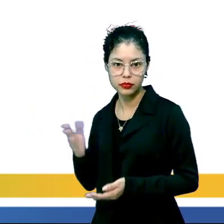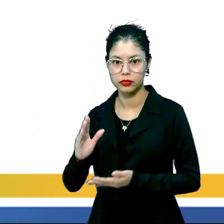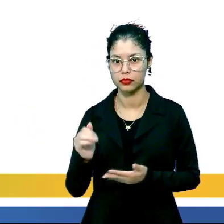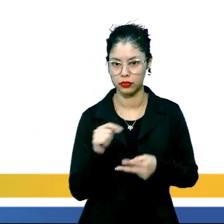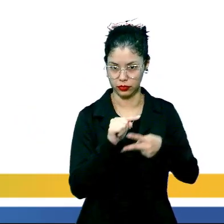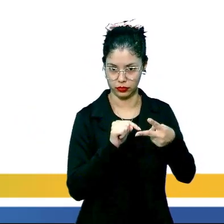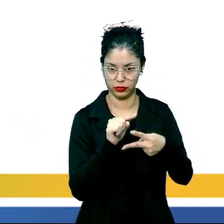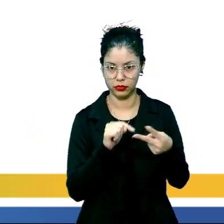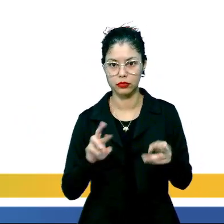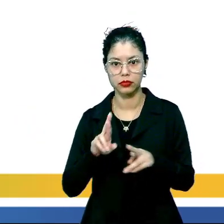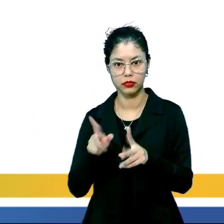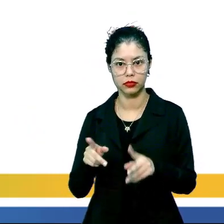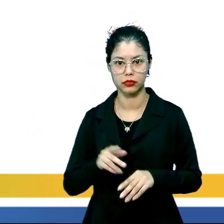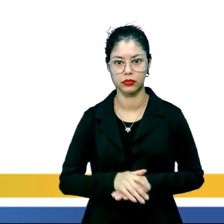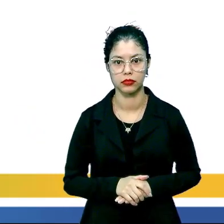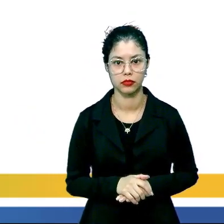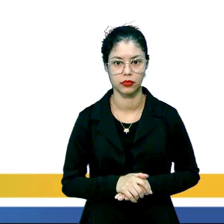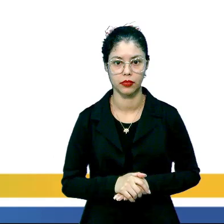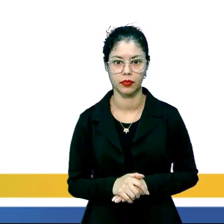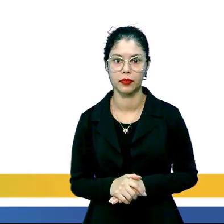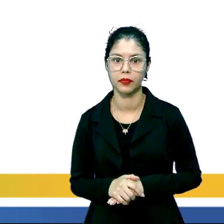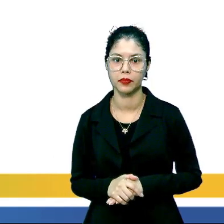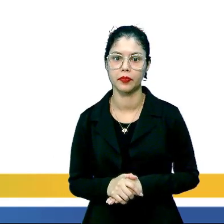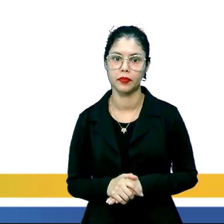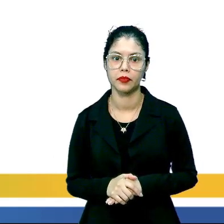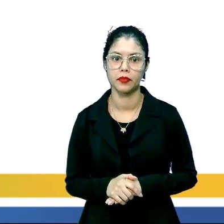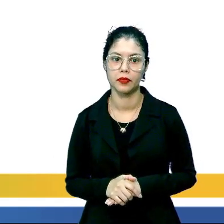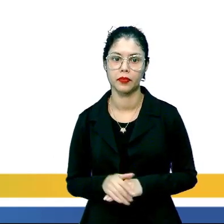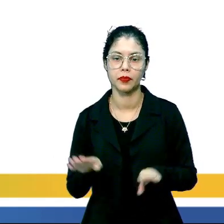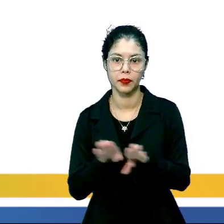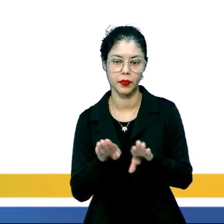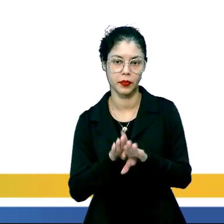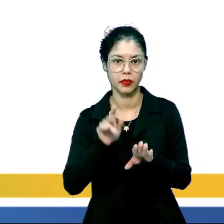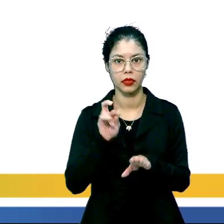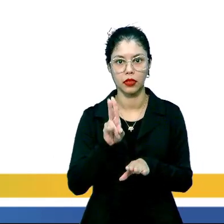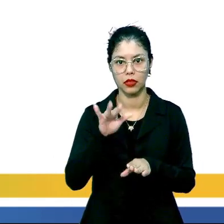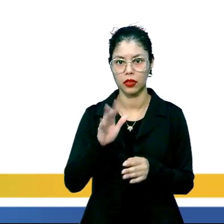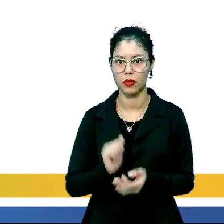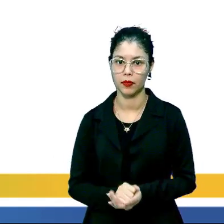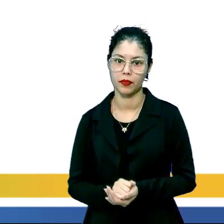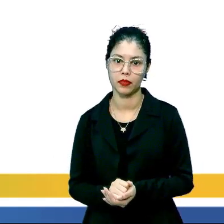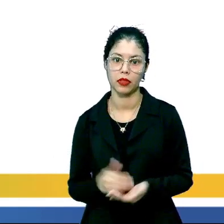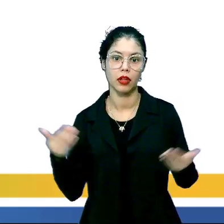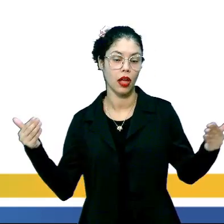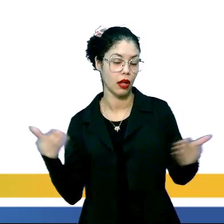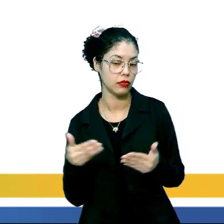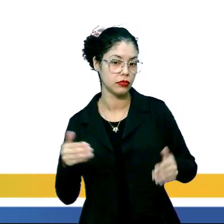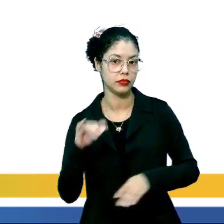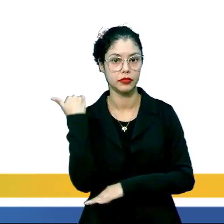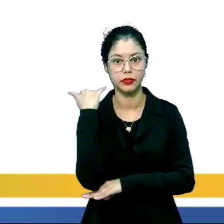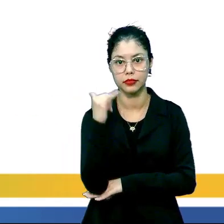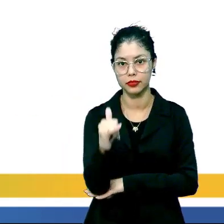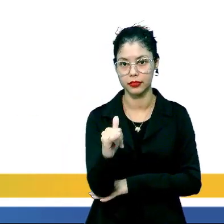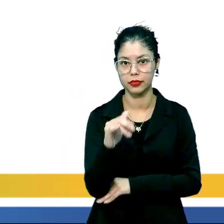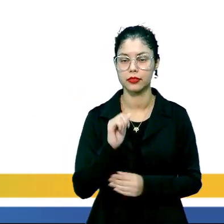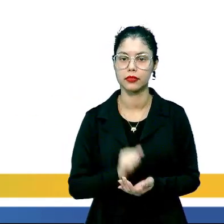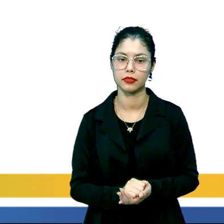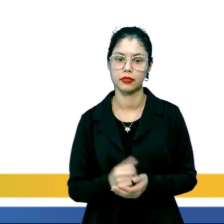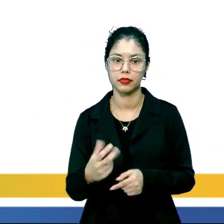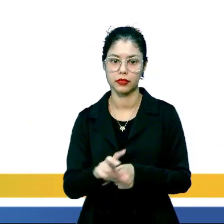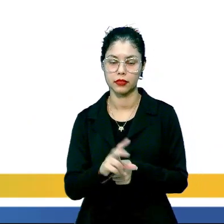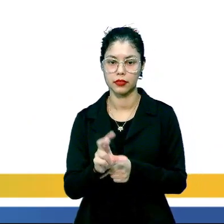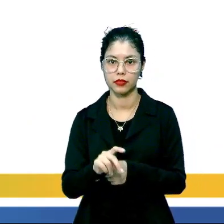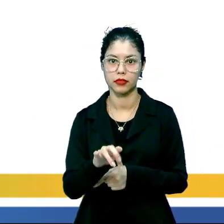de energia potencial elástica e gravitacional. Agora chegamos à definição da